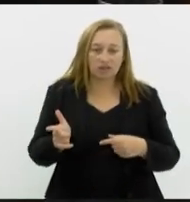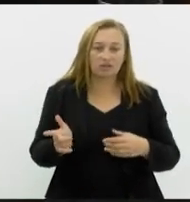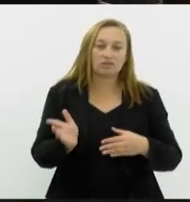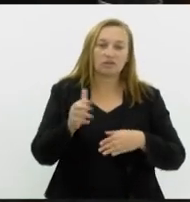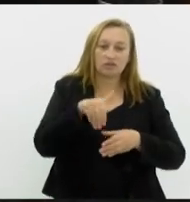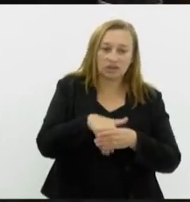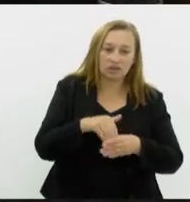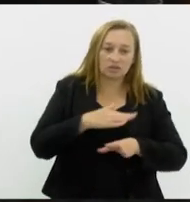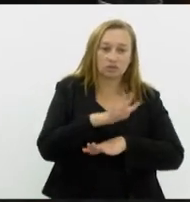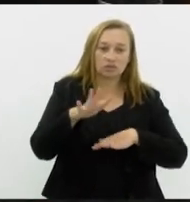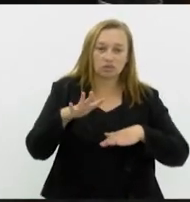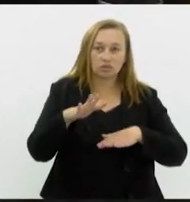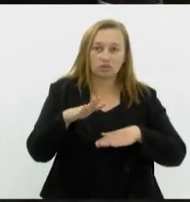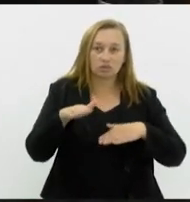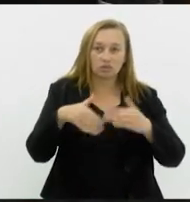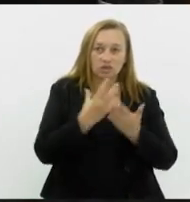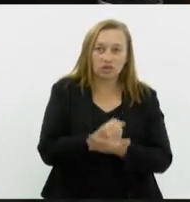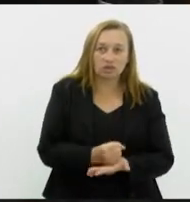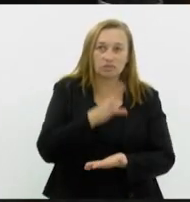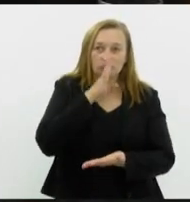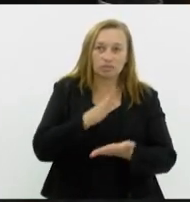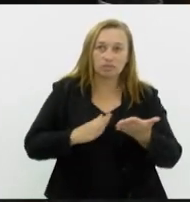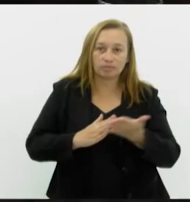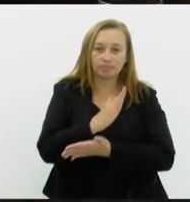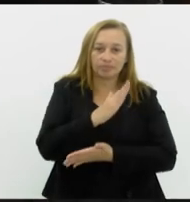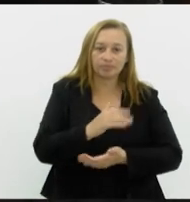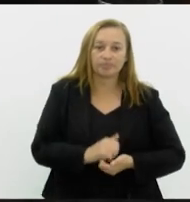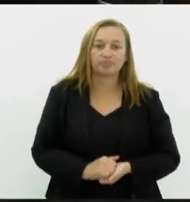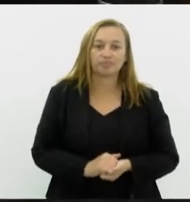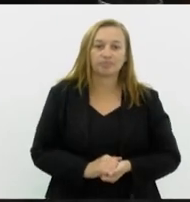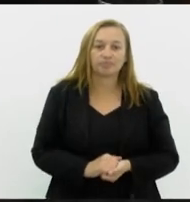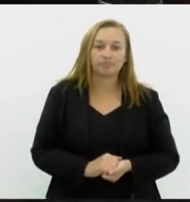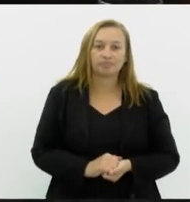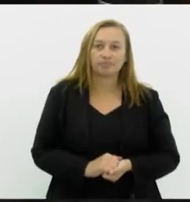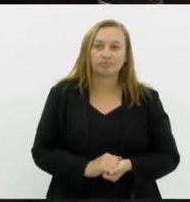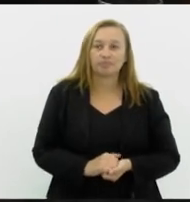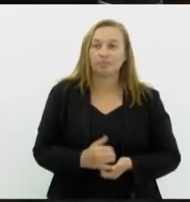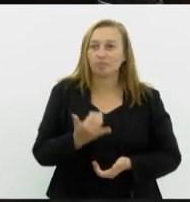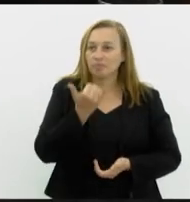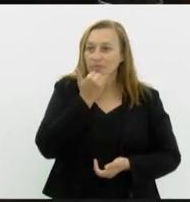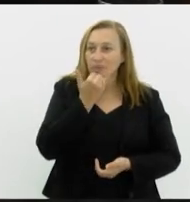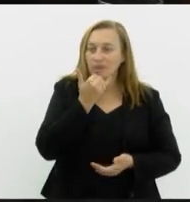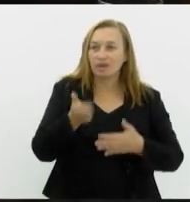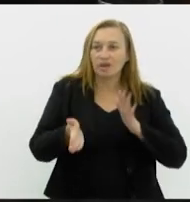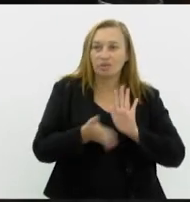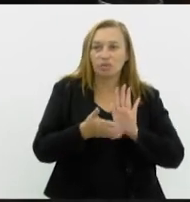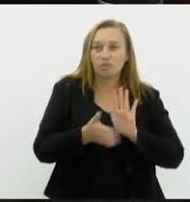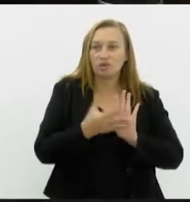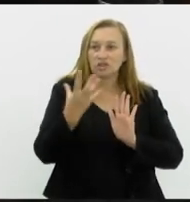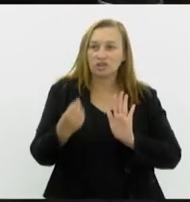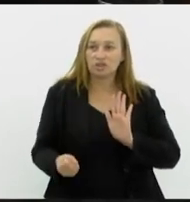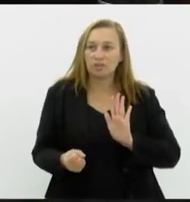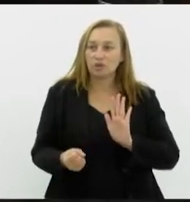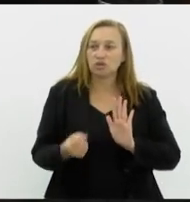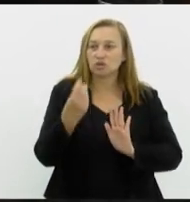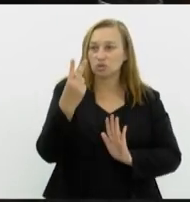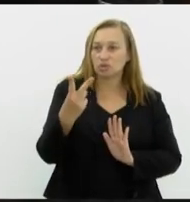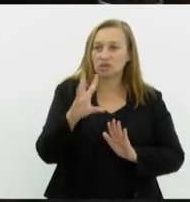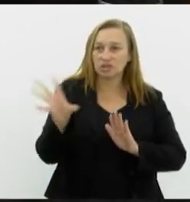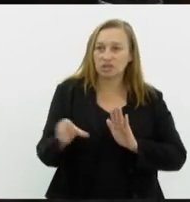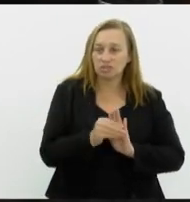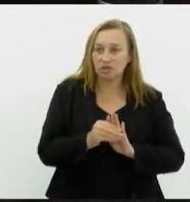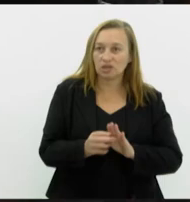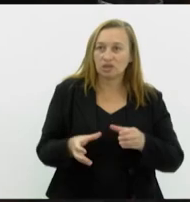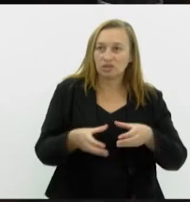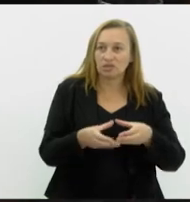discussão e votação. Senhores que aprovam, mandem como estão, aprovar. Perdão, a presente proposta recebeu duas